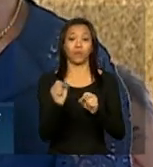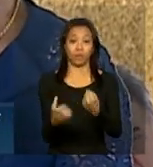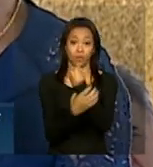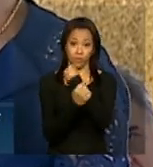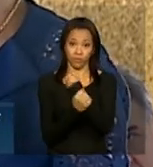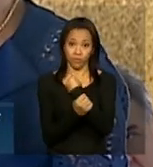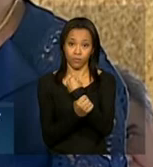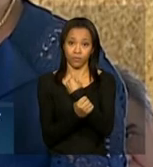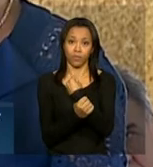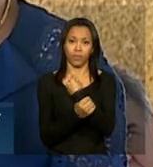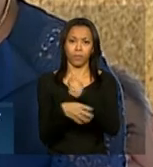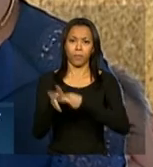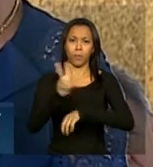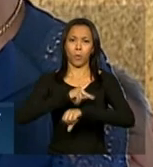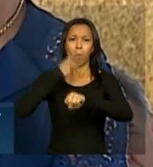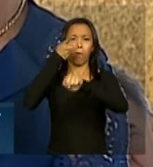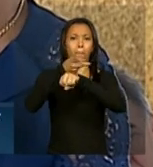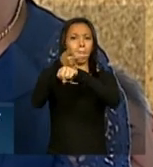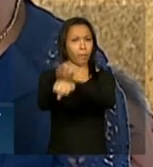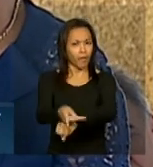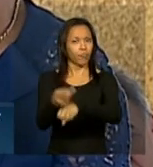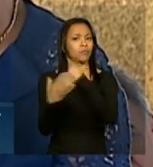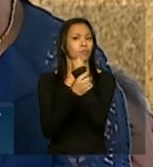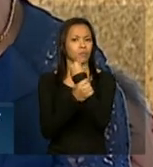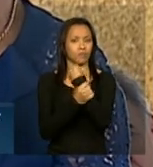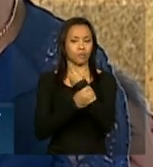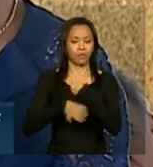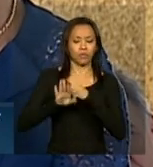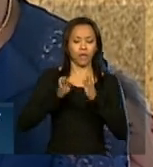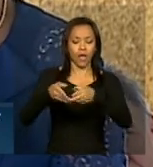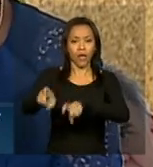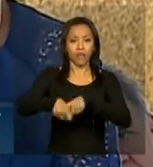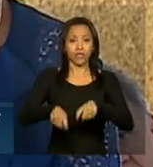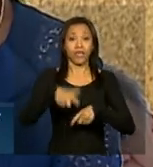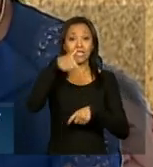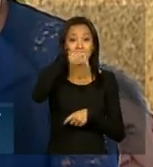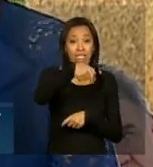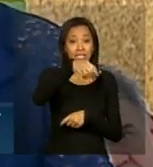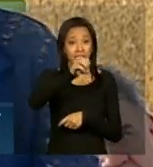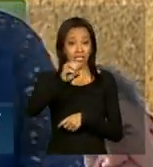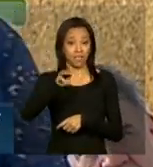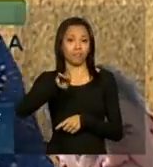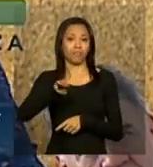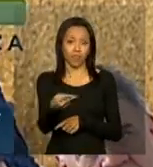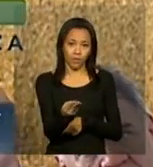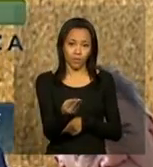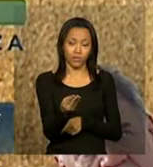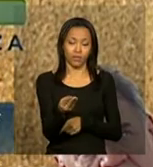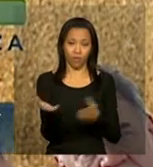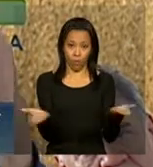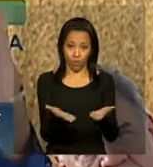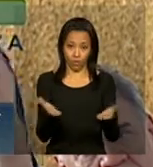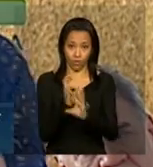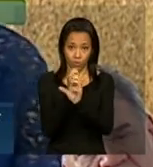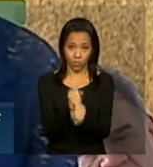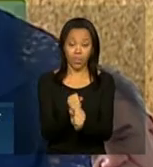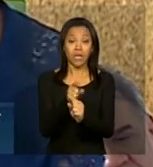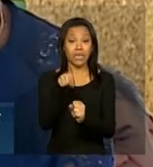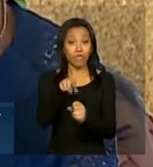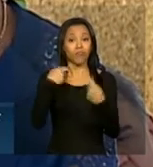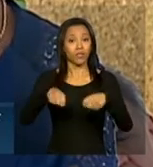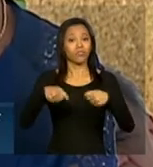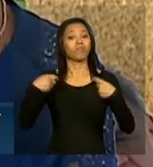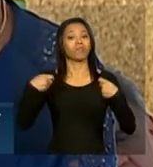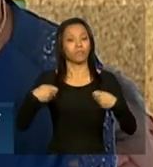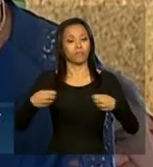é o seguro, o prêmio do seguro rural, que agora está em 700 milhões e que o Brasil, sem dúvida, vai precisar